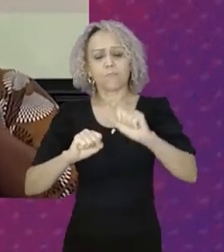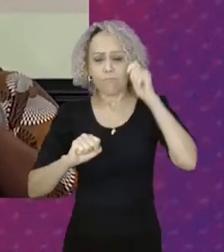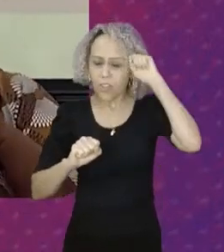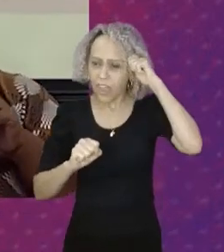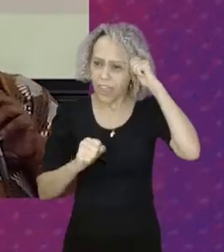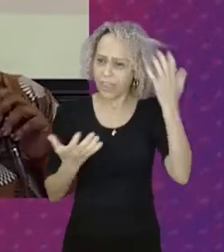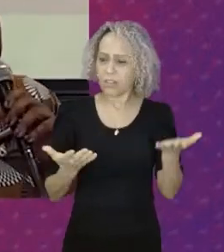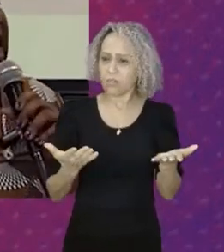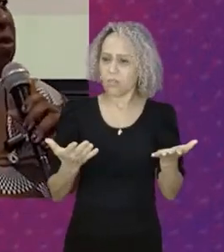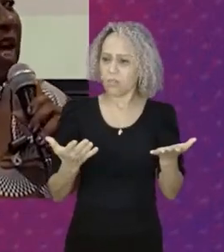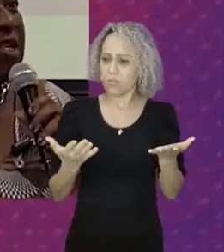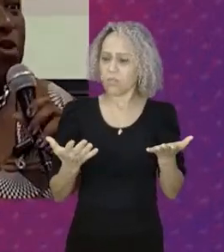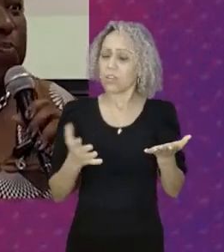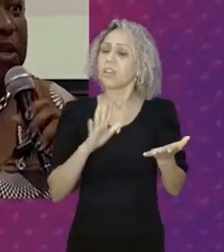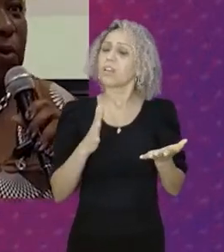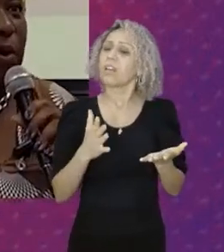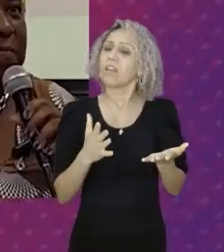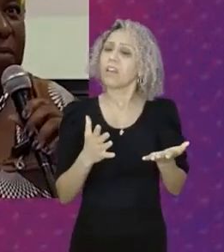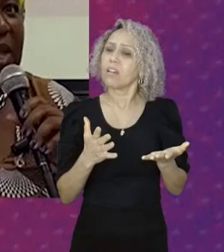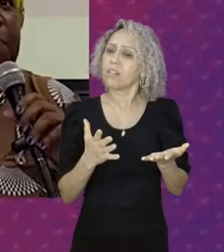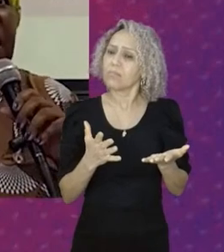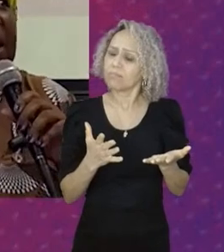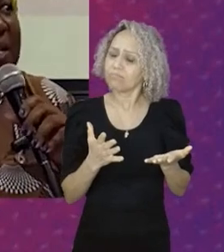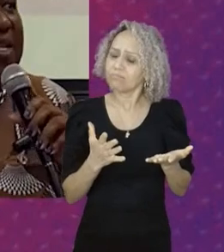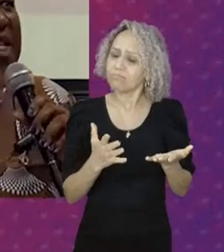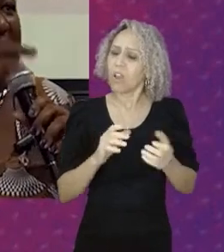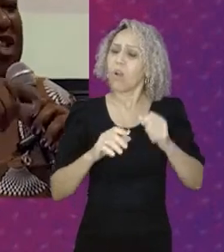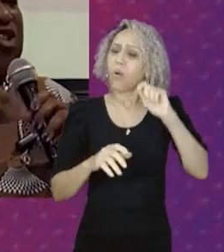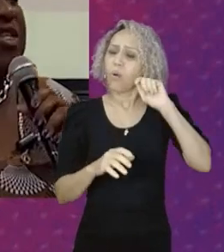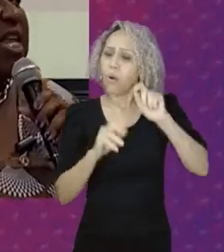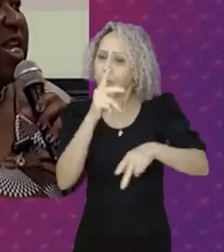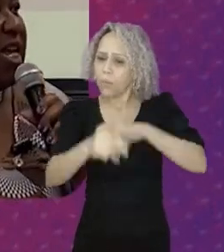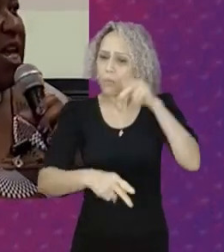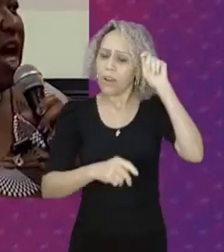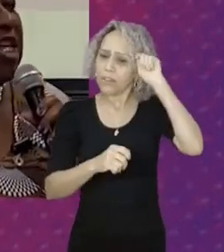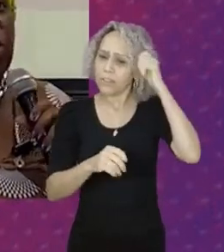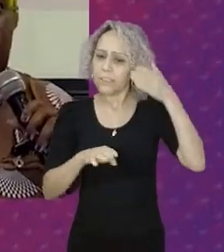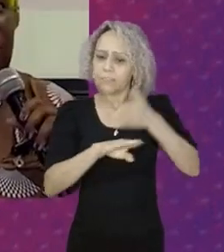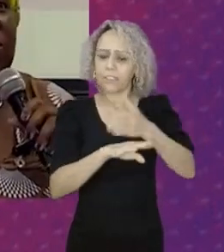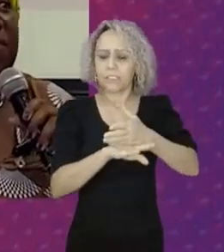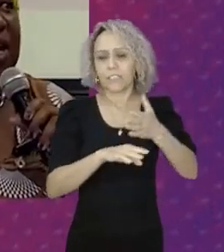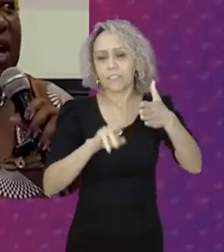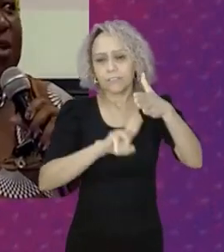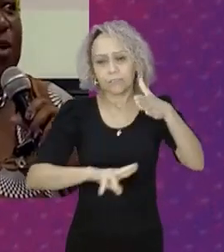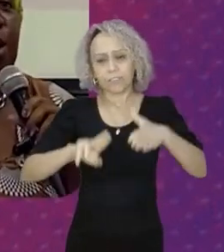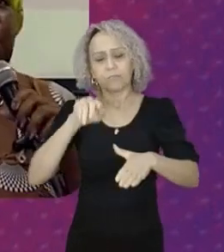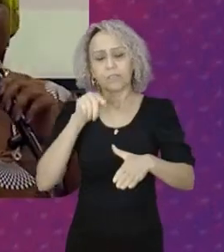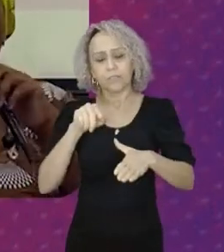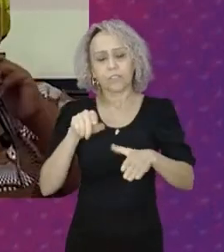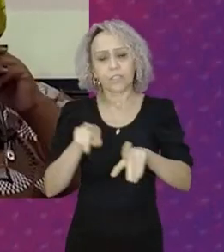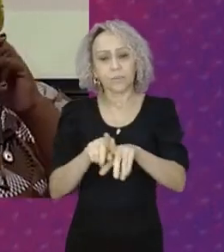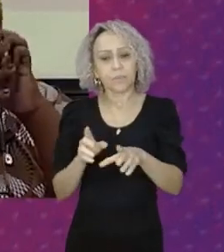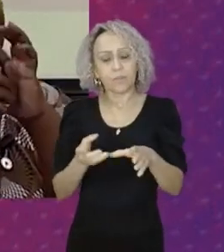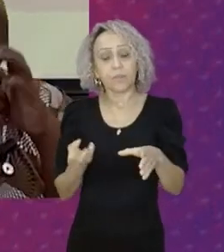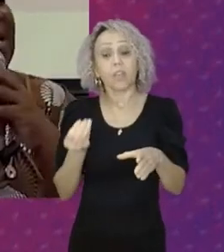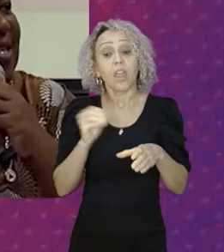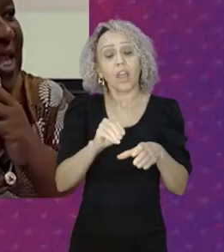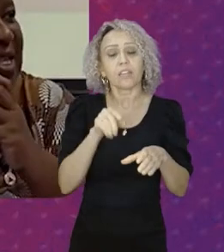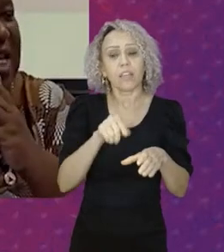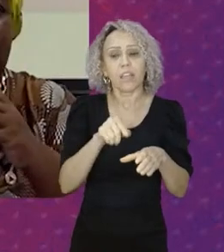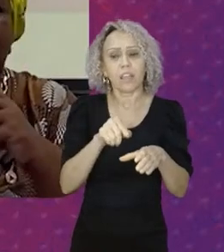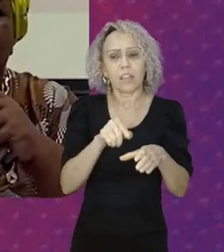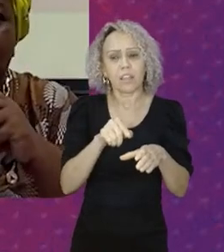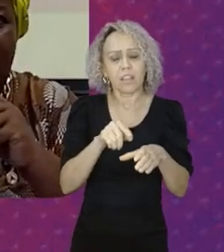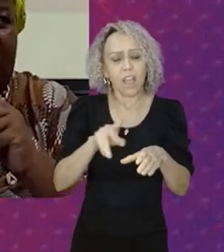da população negra na educação superior. E para a necessidade de inserir a história dos africanos. Porque